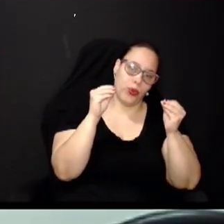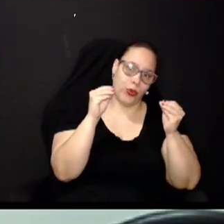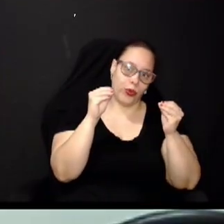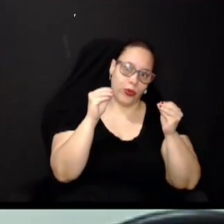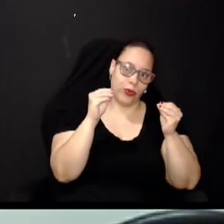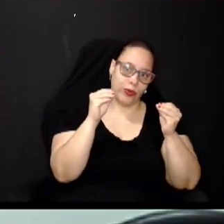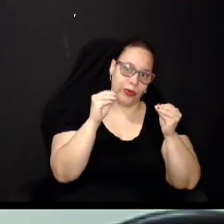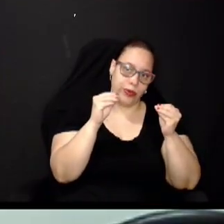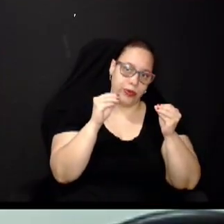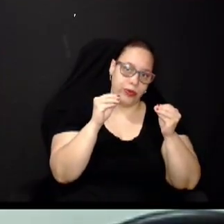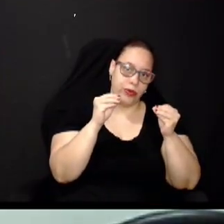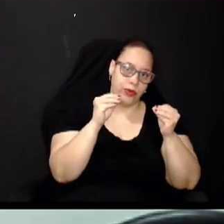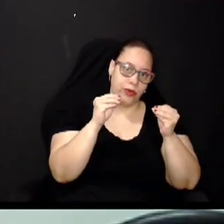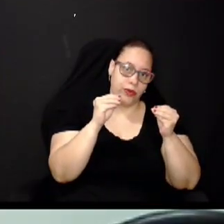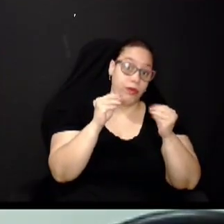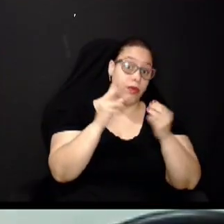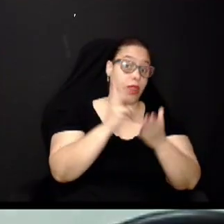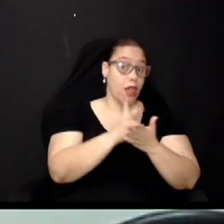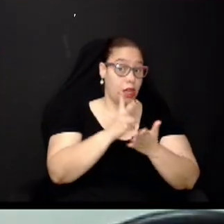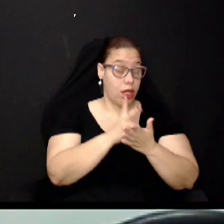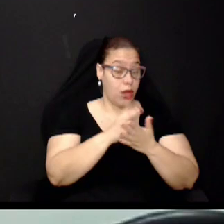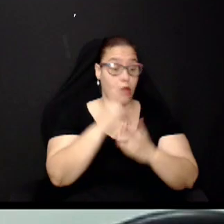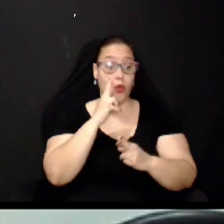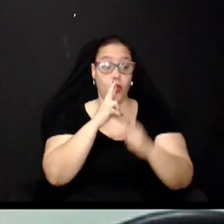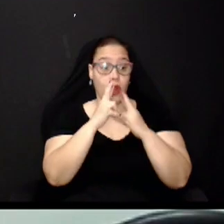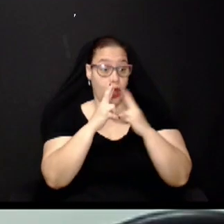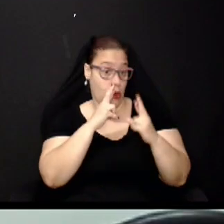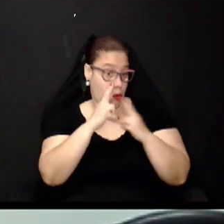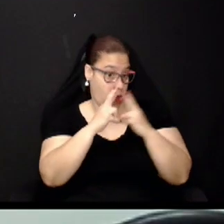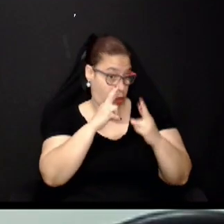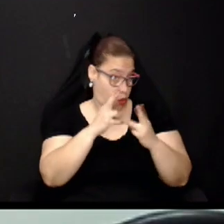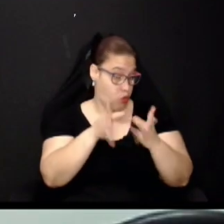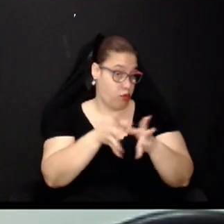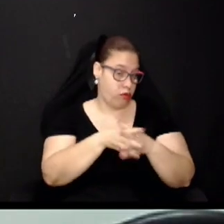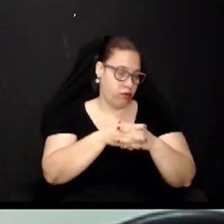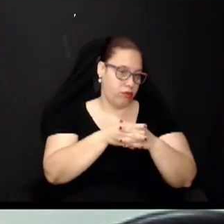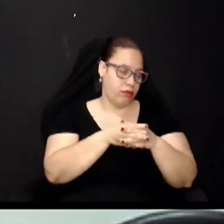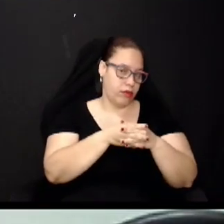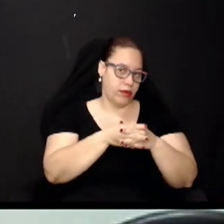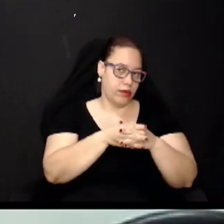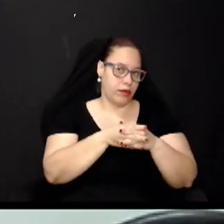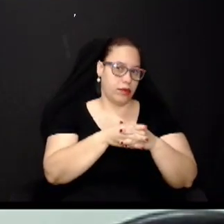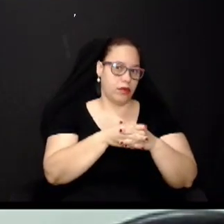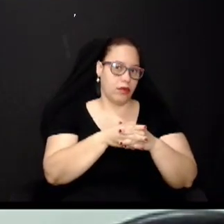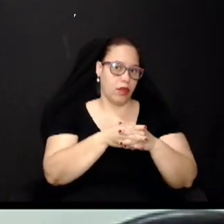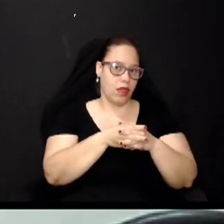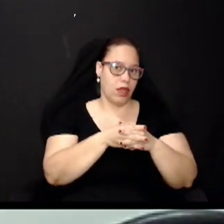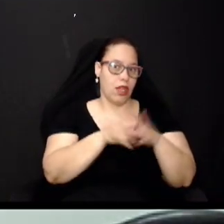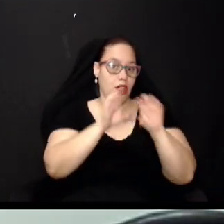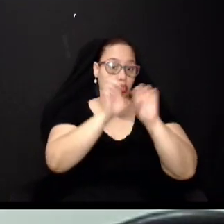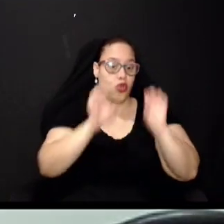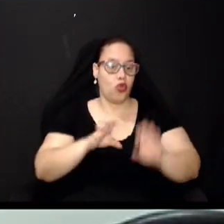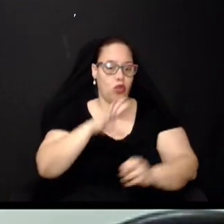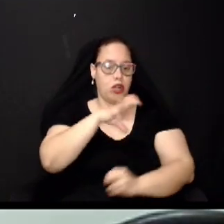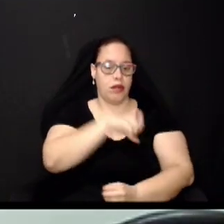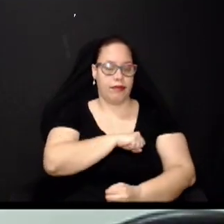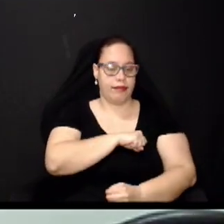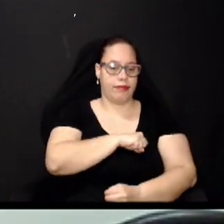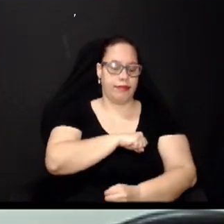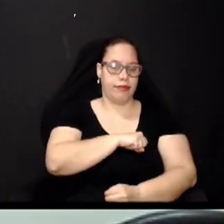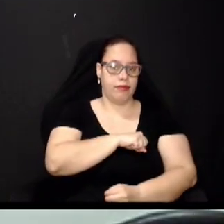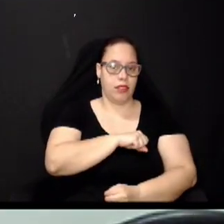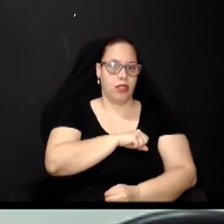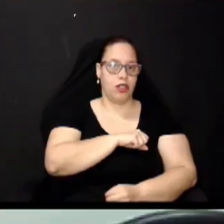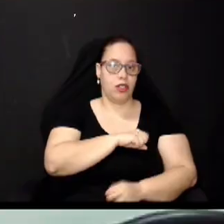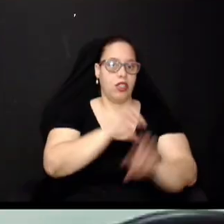Sempre quando a gente fala de relacionamento, a gente fala de estrutura amorosa, né? A gente não fala de estrutura